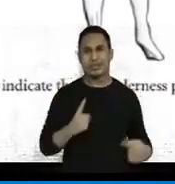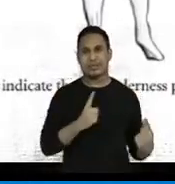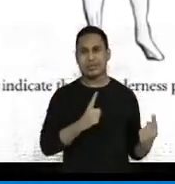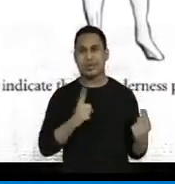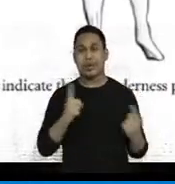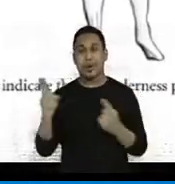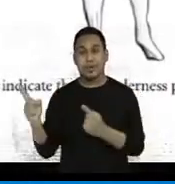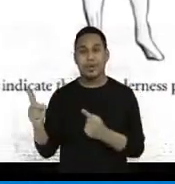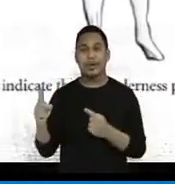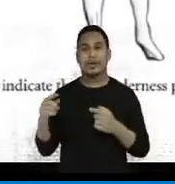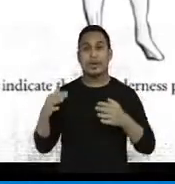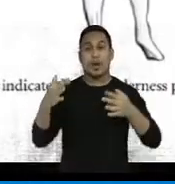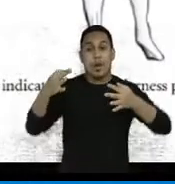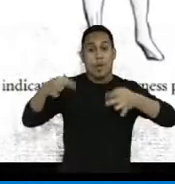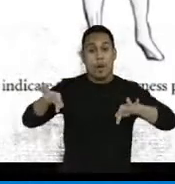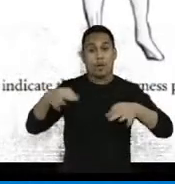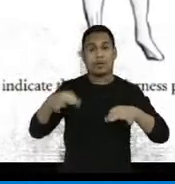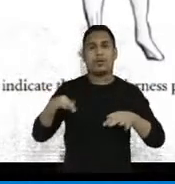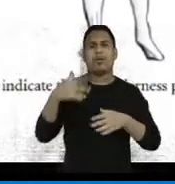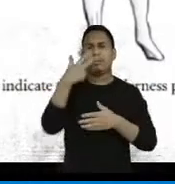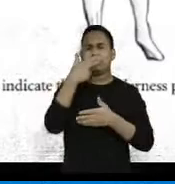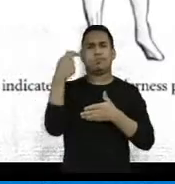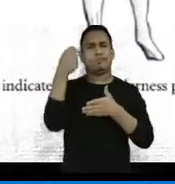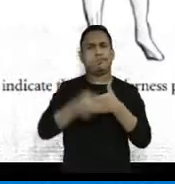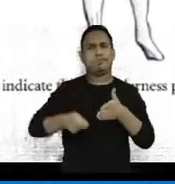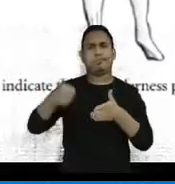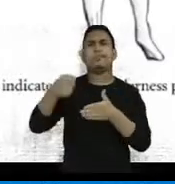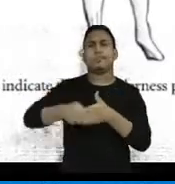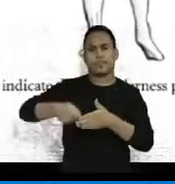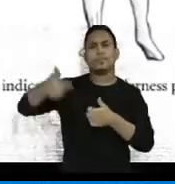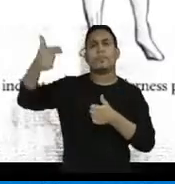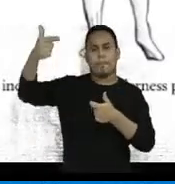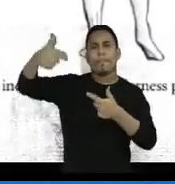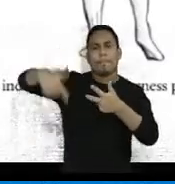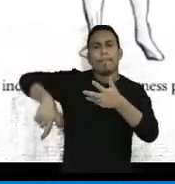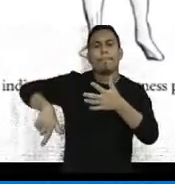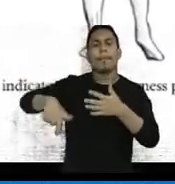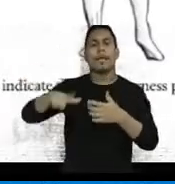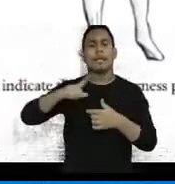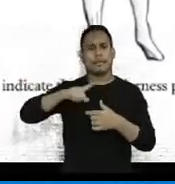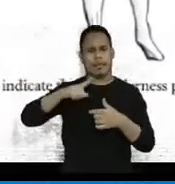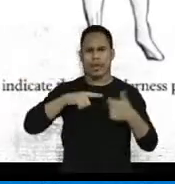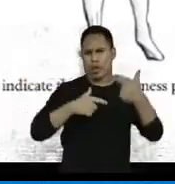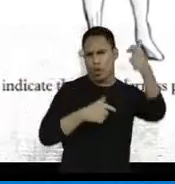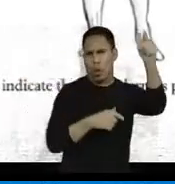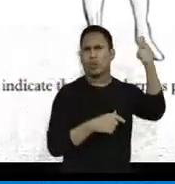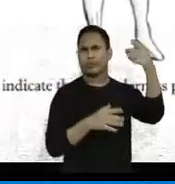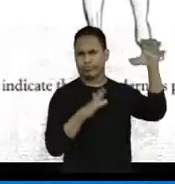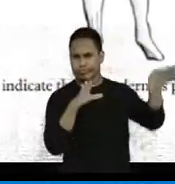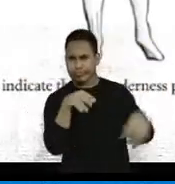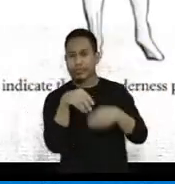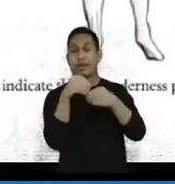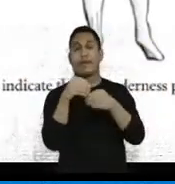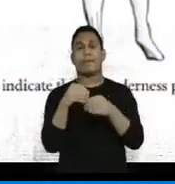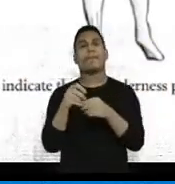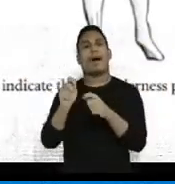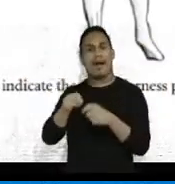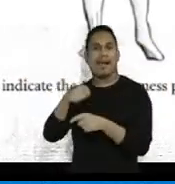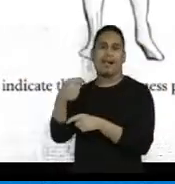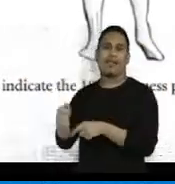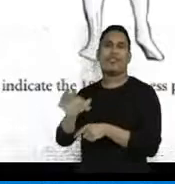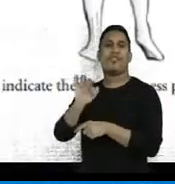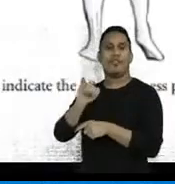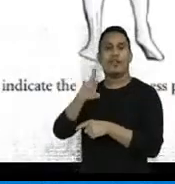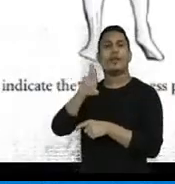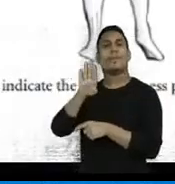e associada a outros fatores também, eles diagnosticam o paciente com fibromialgia. Então, a fibromialgia